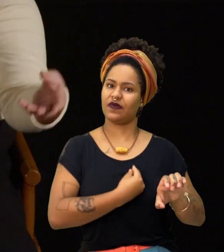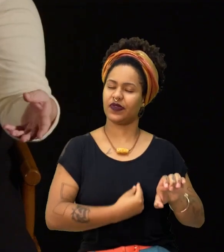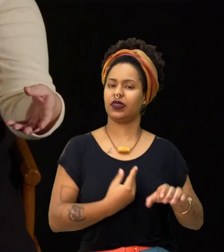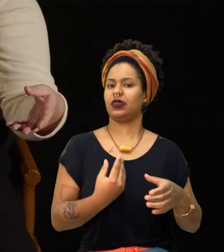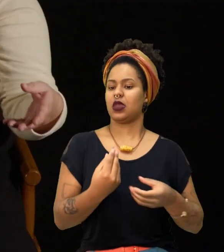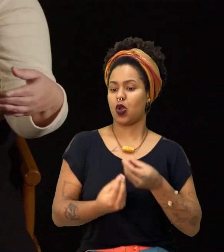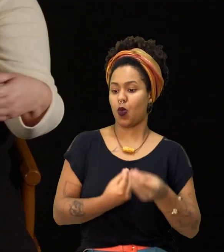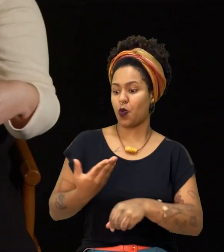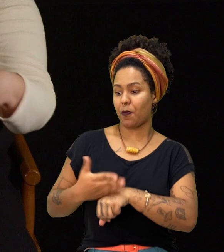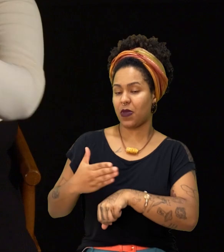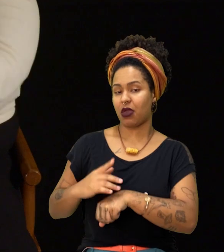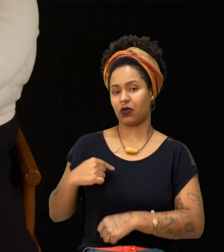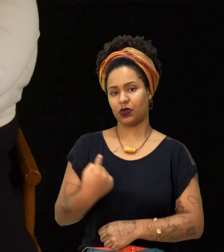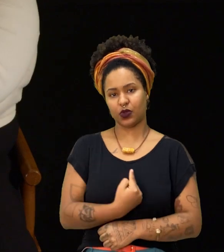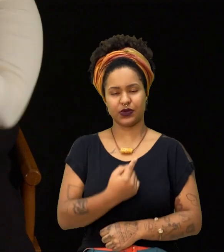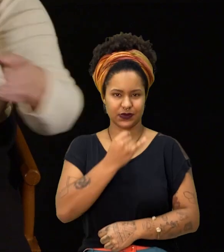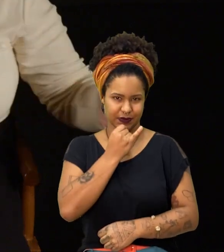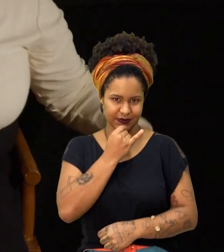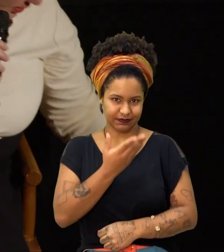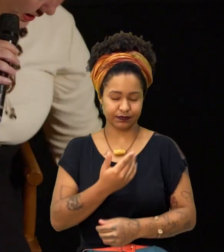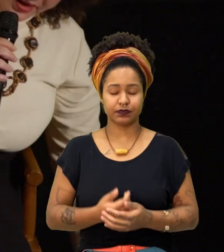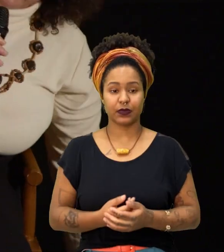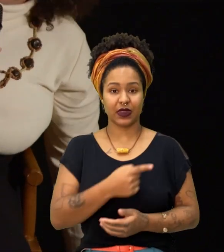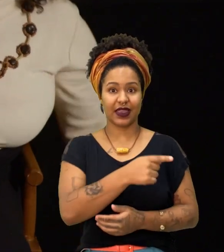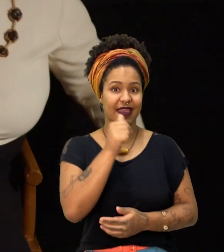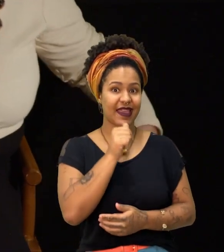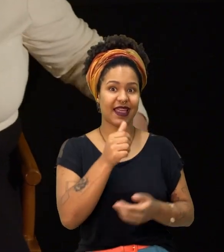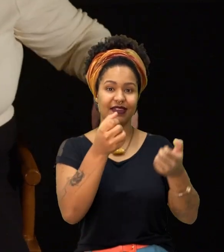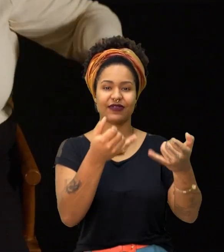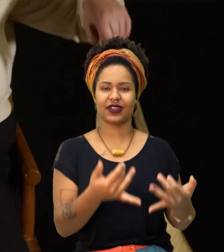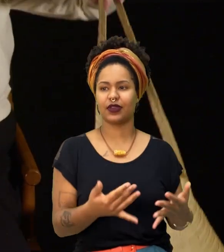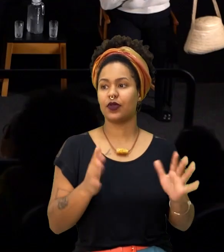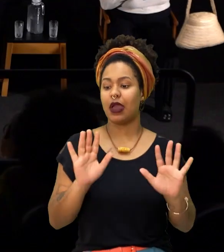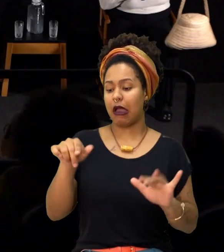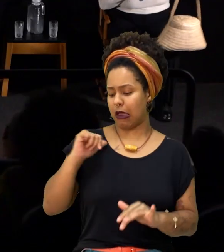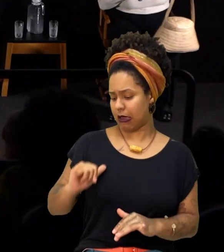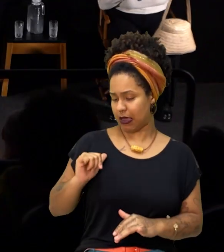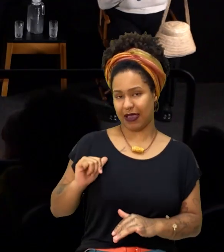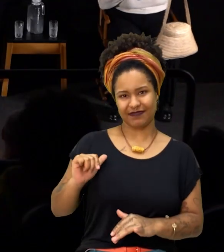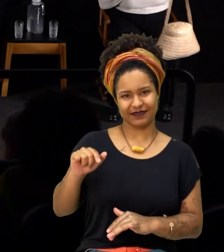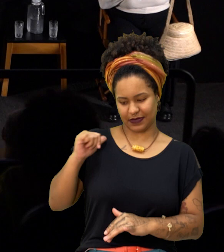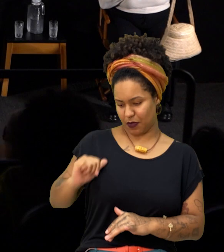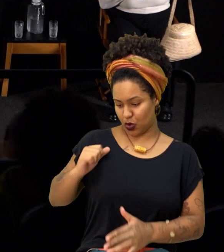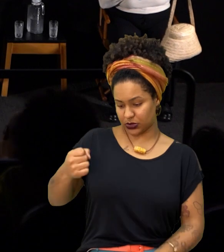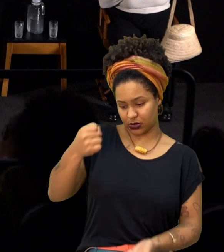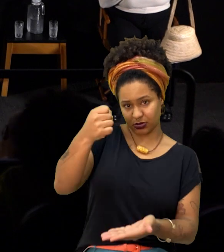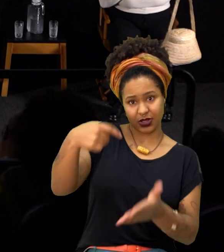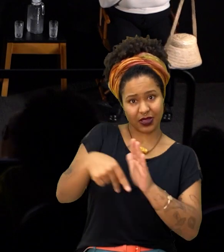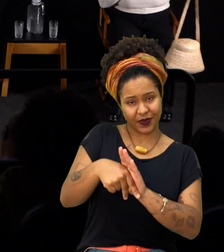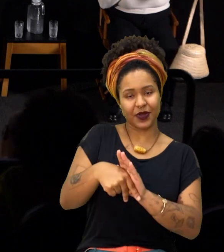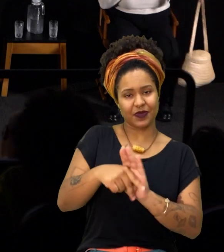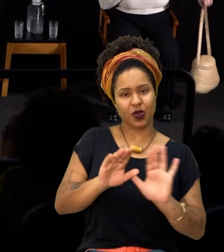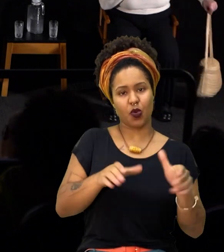nossas práticas, né, por exemplo, igual ela estava falando. Lá, essa bolsa aqui é de uma das comunidades quilombolas.